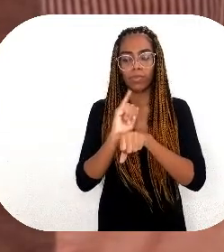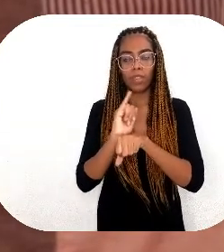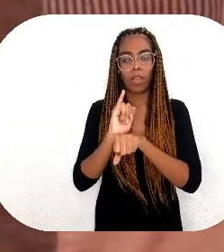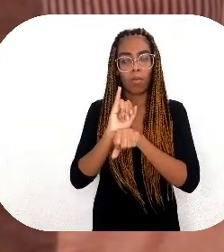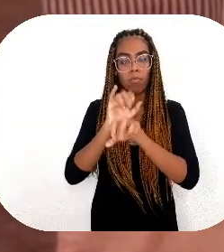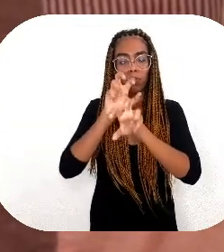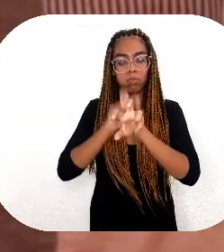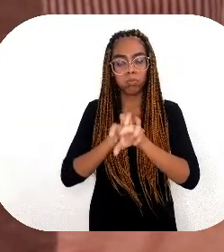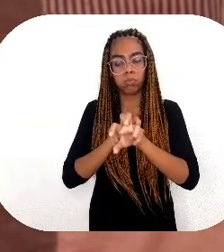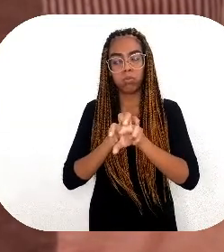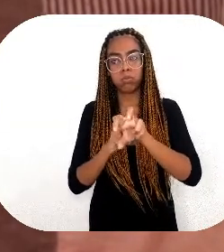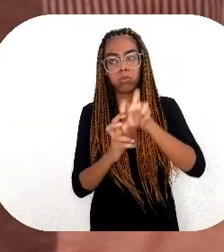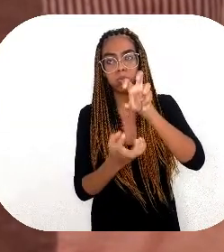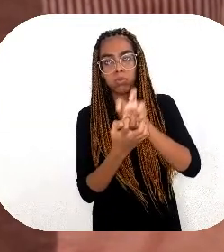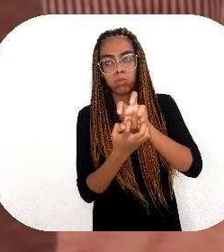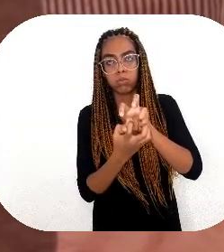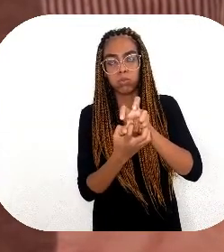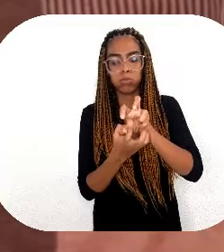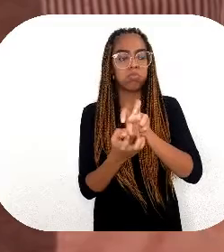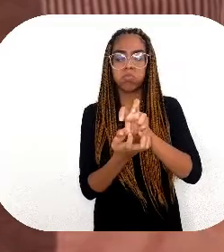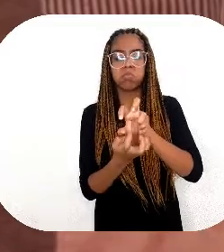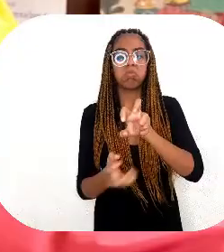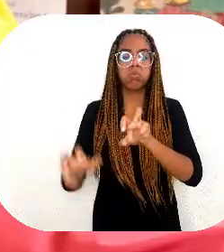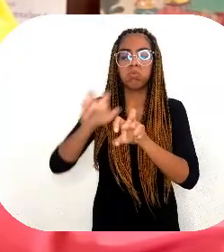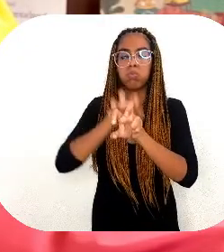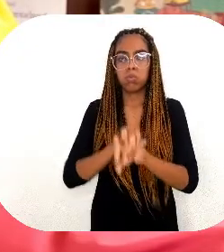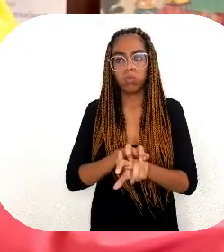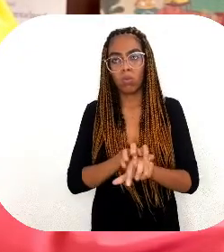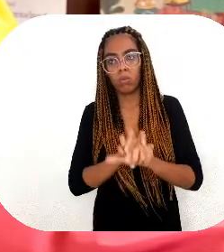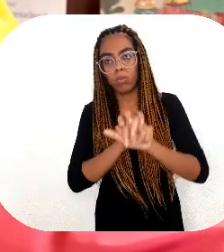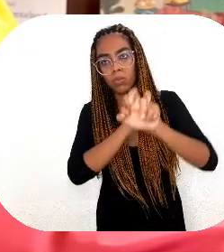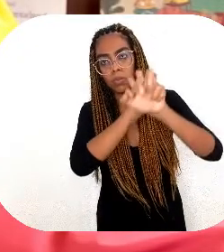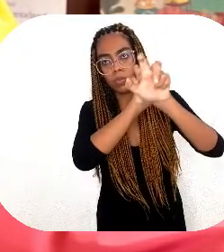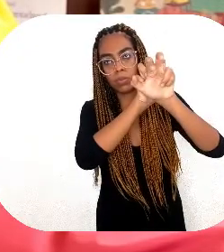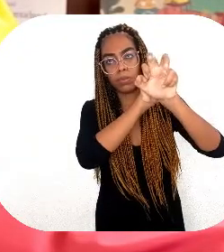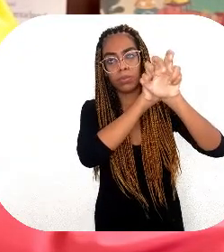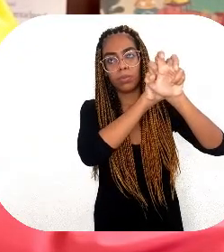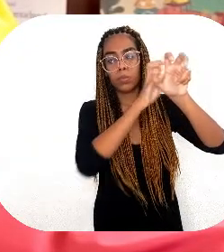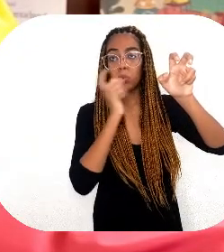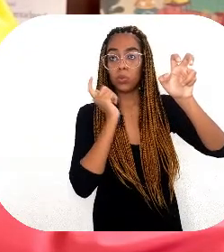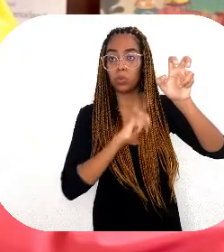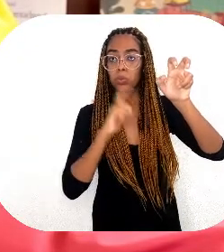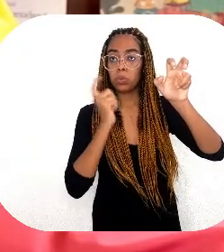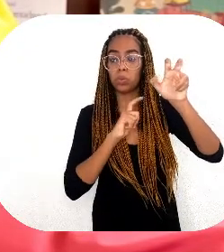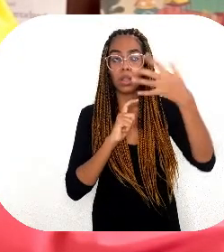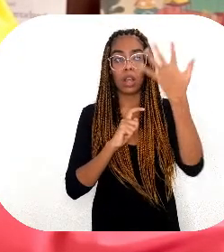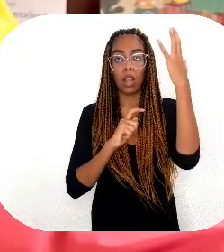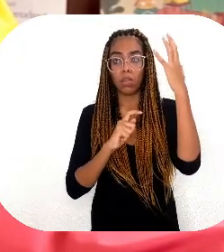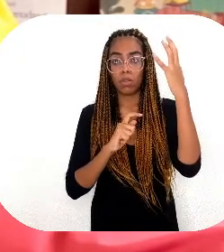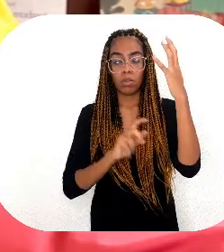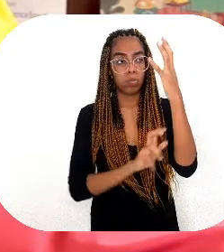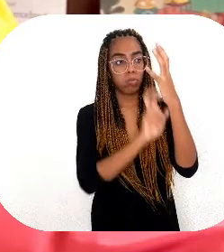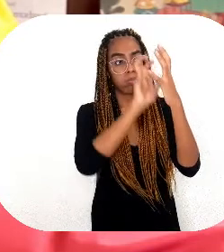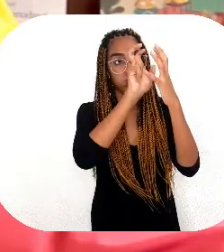a cabaça e subiu, subiu, subiu e conseguiu chegar ao